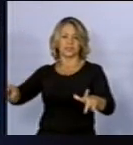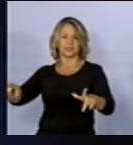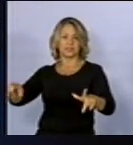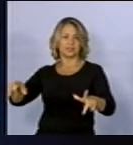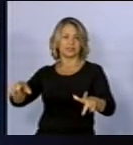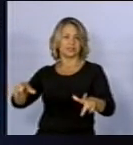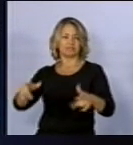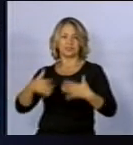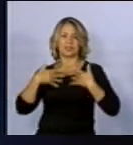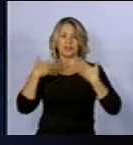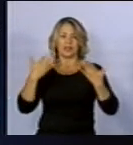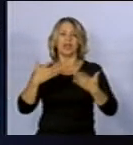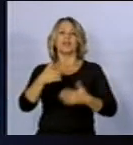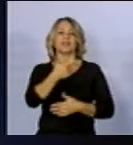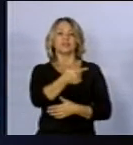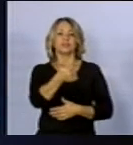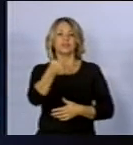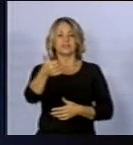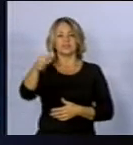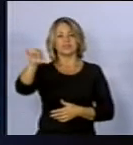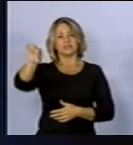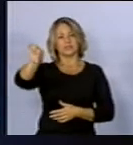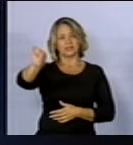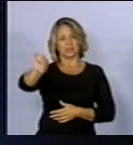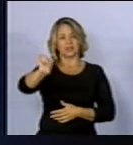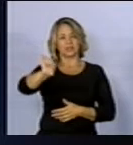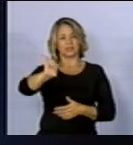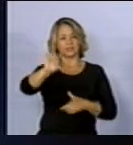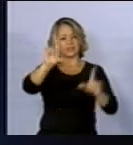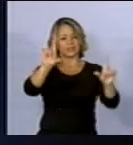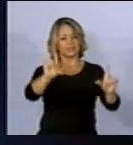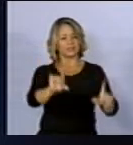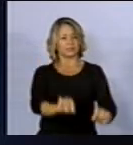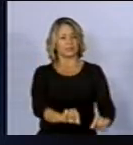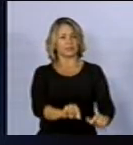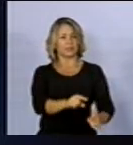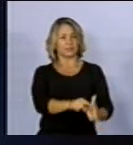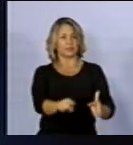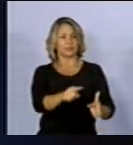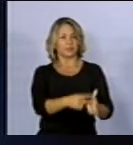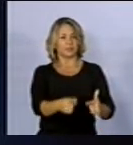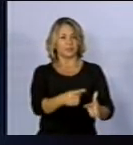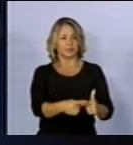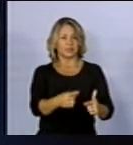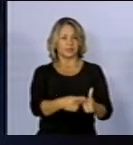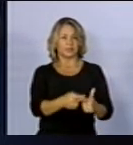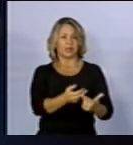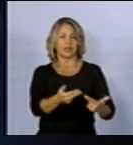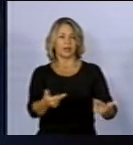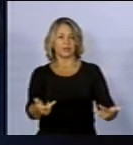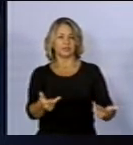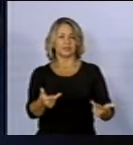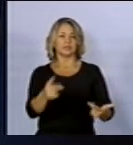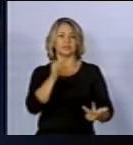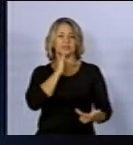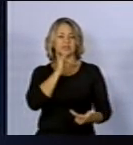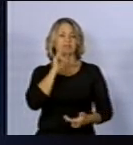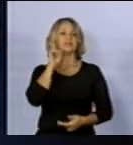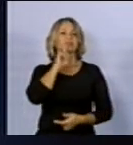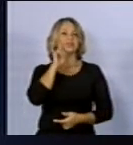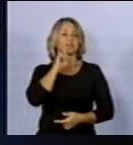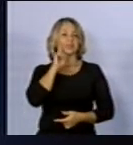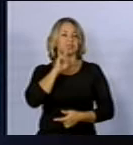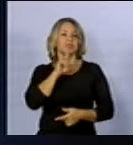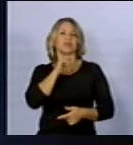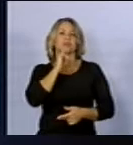impressionante 219 vezes menor e é o nível eh norte-americano eh na